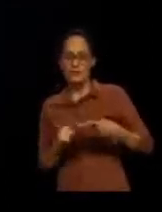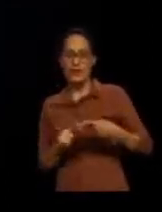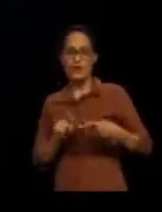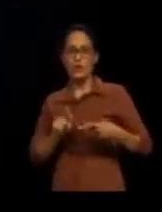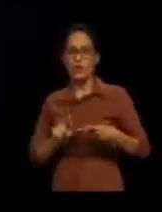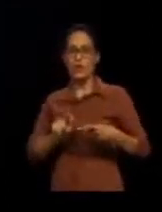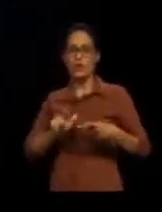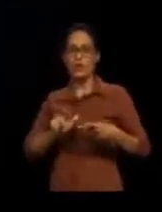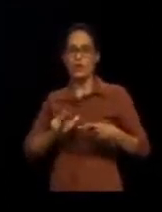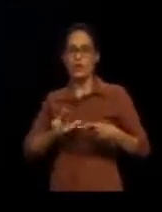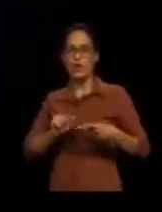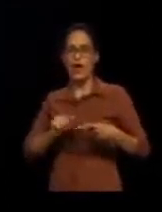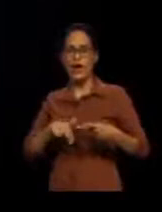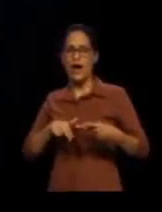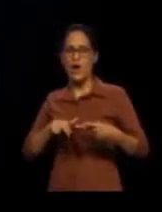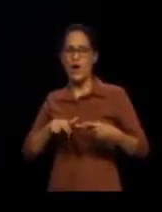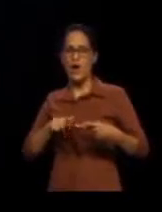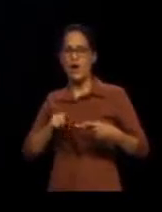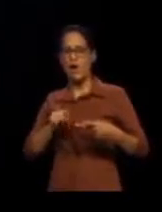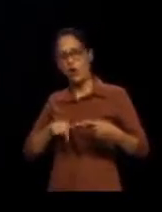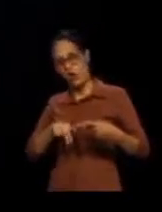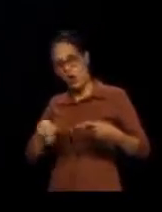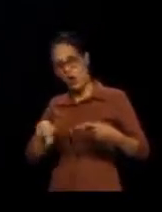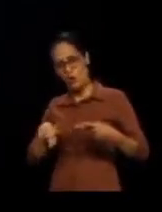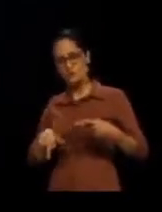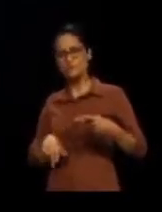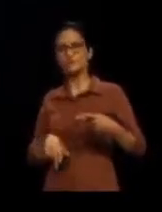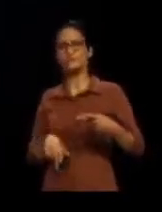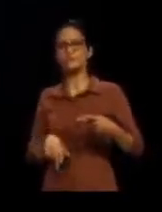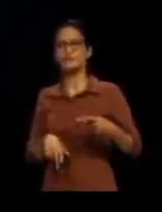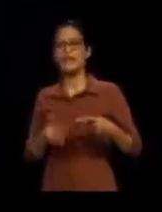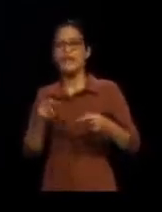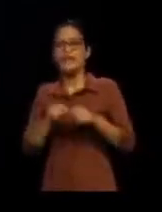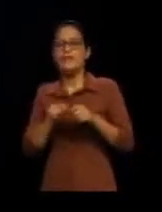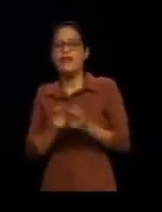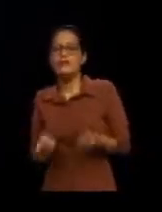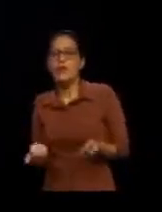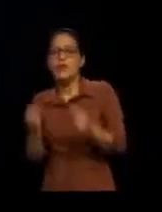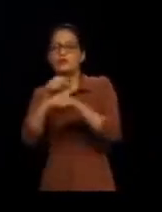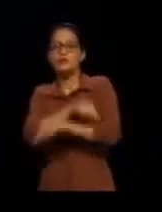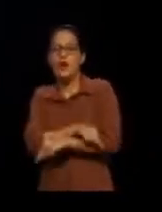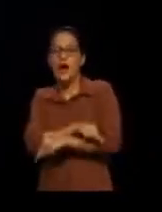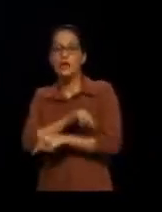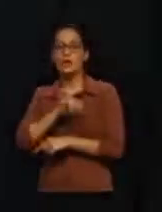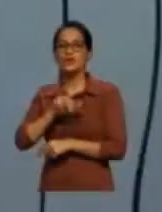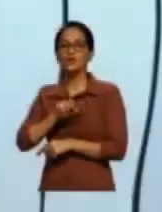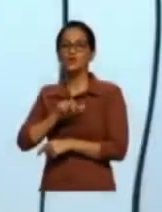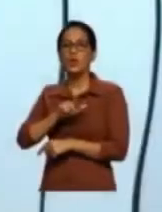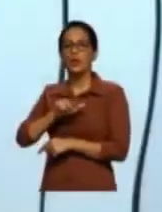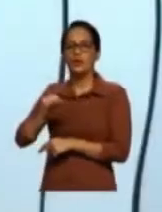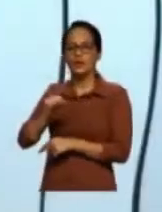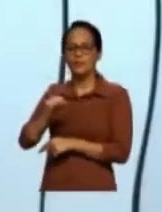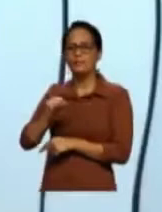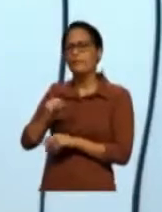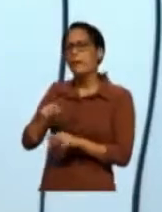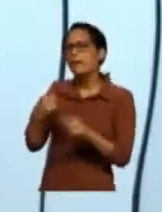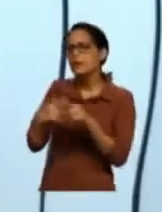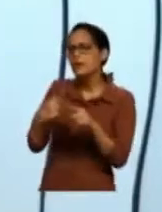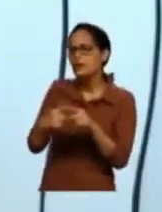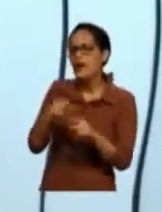Esse glucagon, então, ele promove o quê? Uma ação contrária da insulina. A insulina, ela não vai transportar a